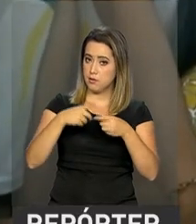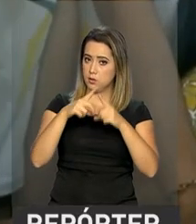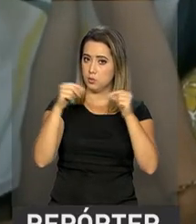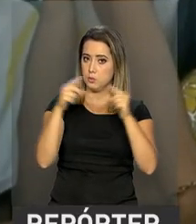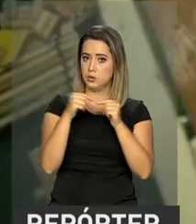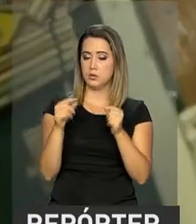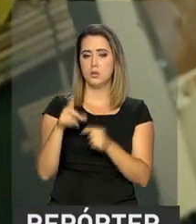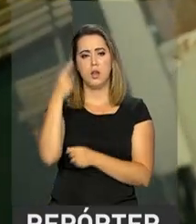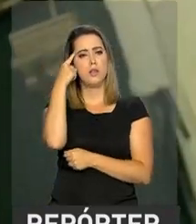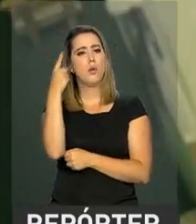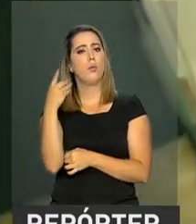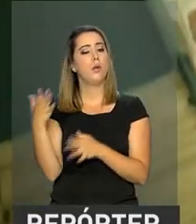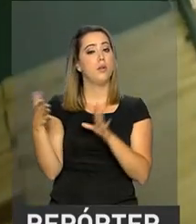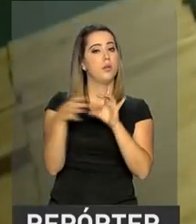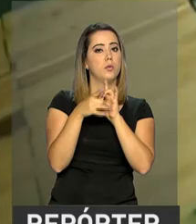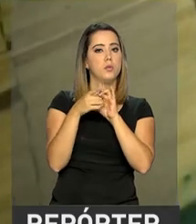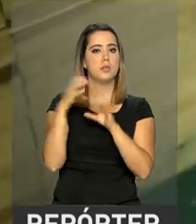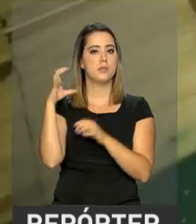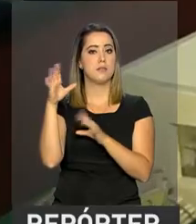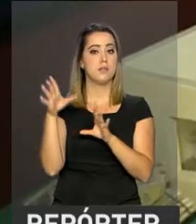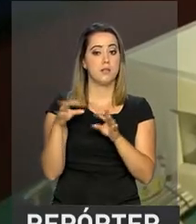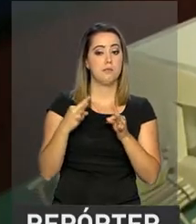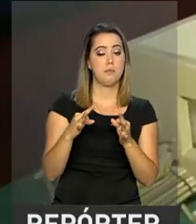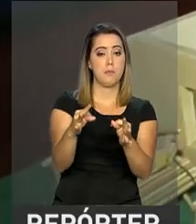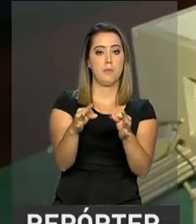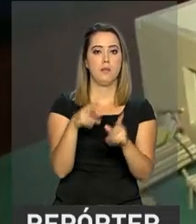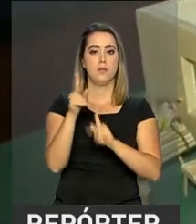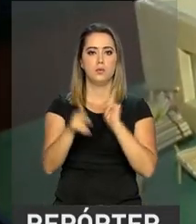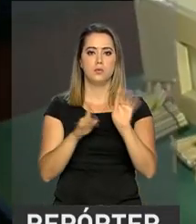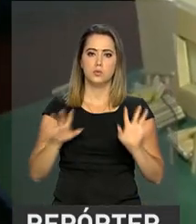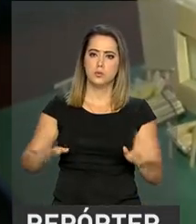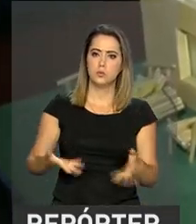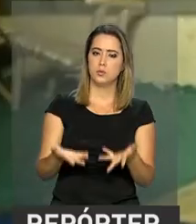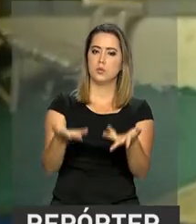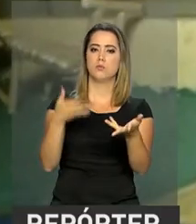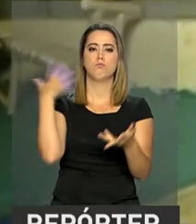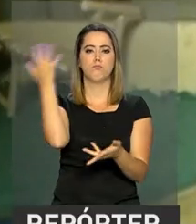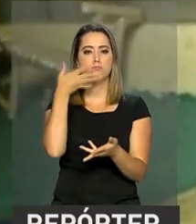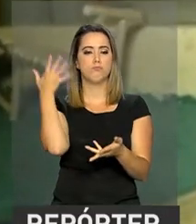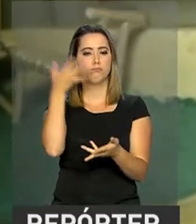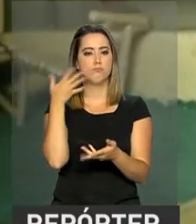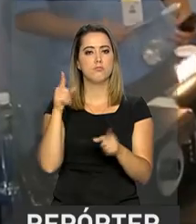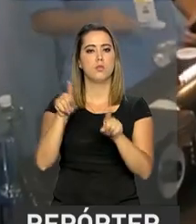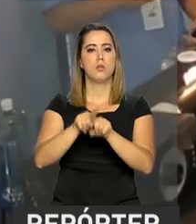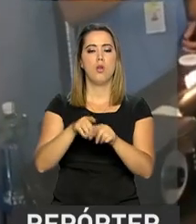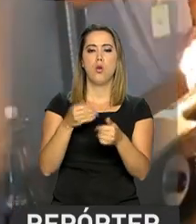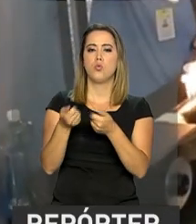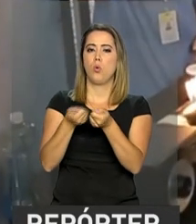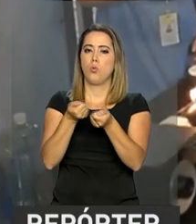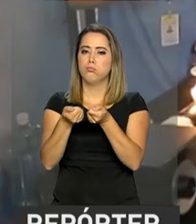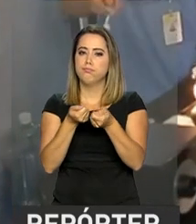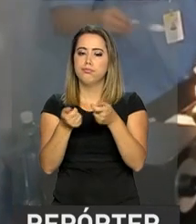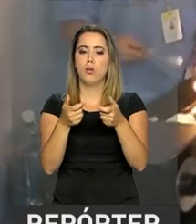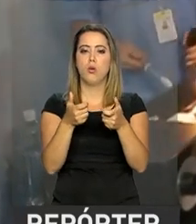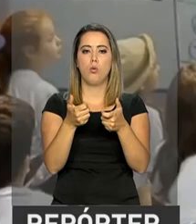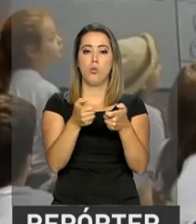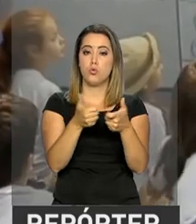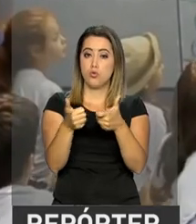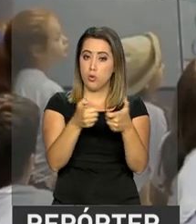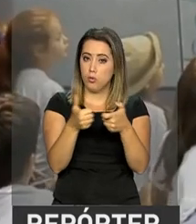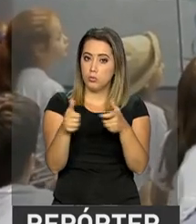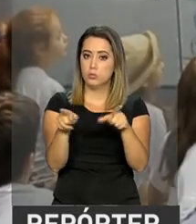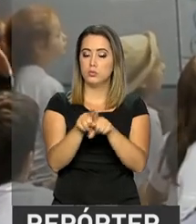ciência e tecnologia da população promovendo oficinas palestras exposições e jogos além de divulgar a produção